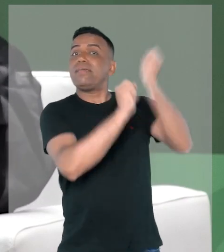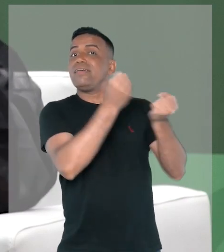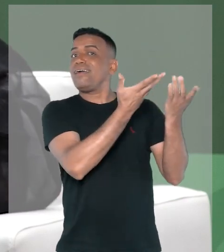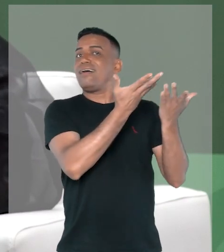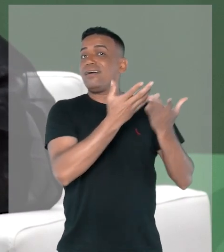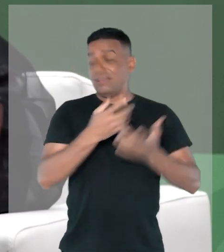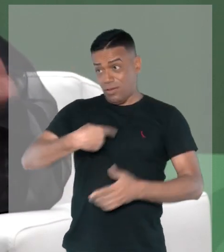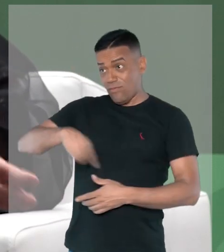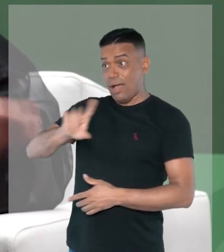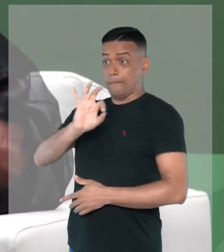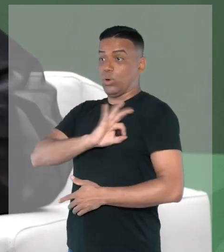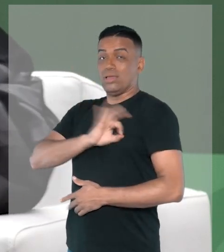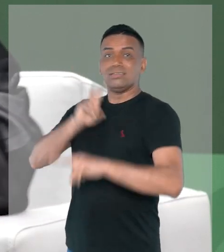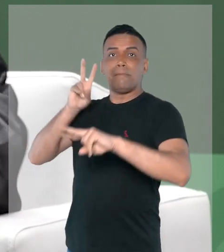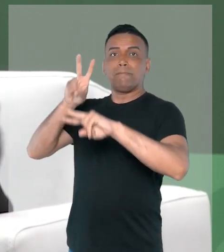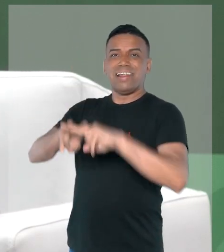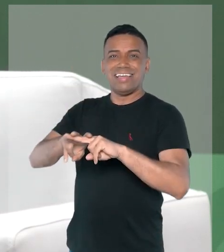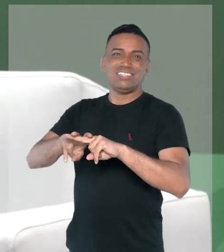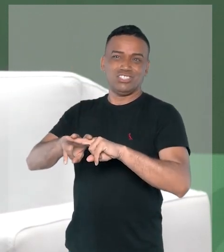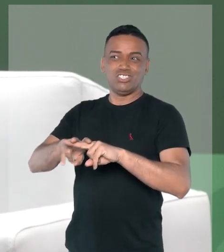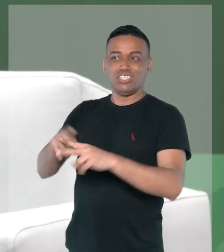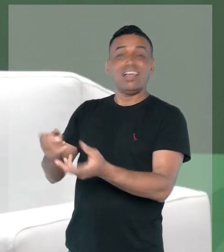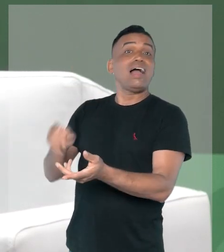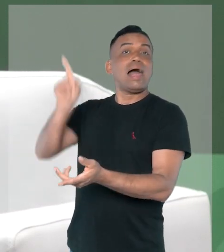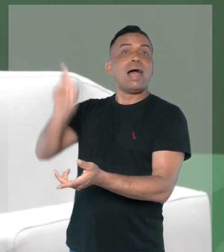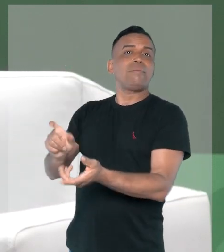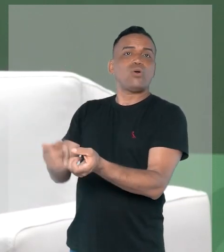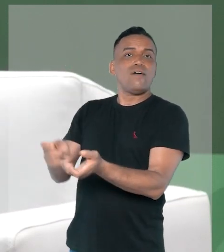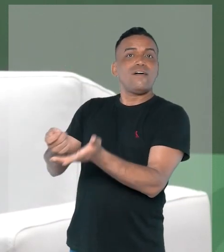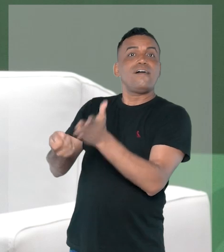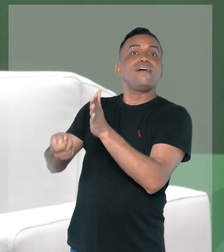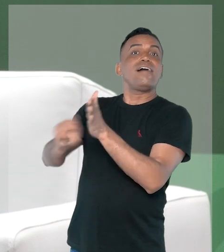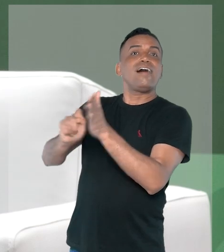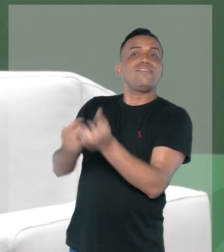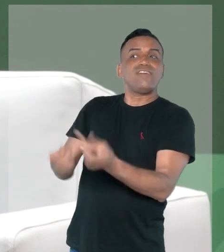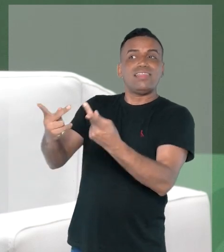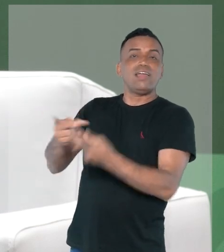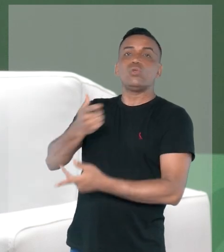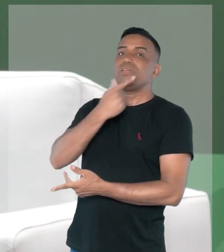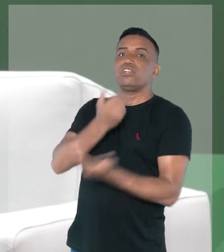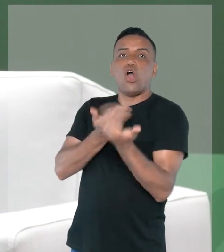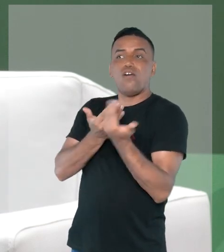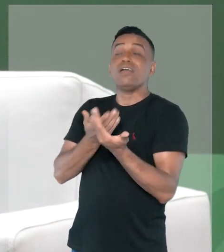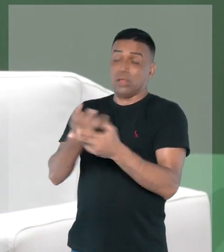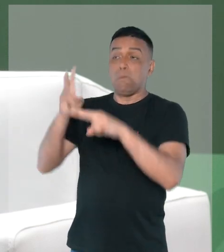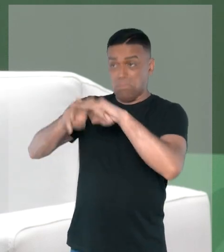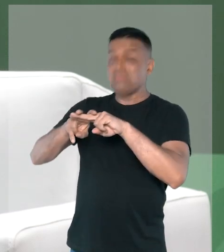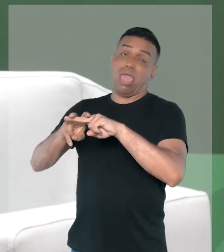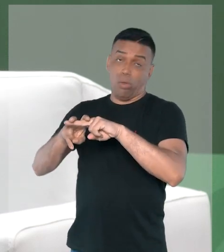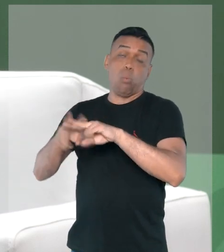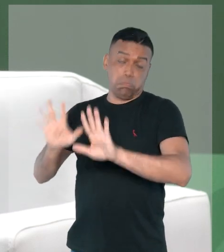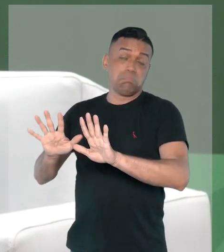quando a polícia vai, ele prende aqui o que eu chamo pé de chinelo, né? Ele prende o menino que está ali vendendo a droga. Tá bom, ele prendeu impediu